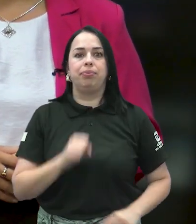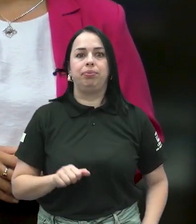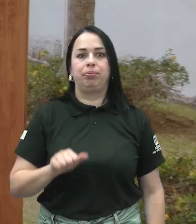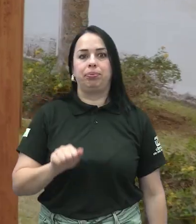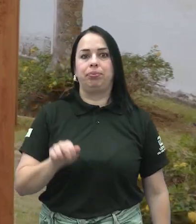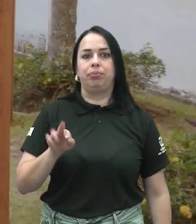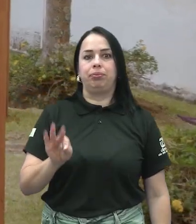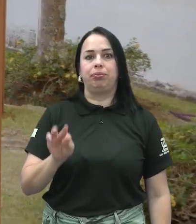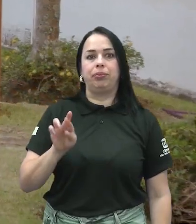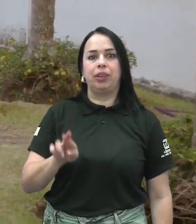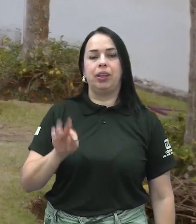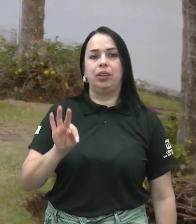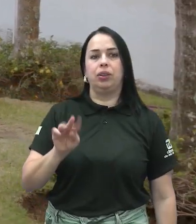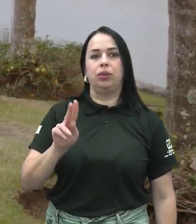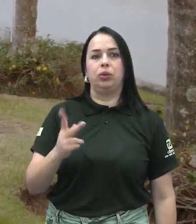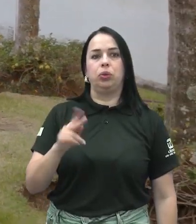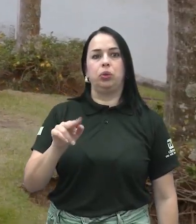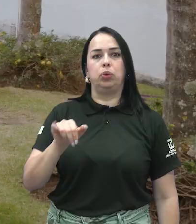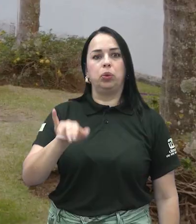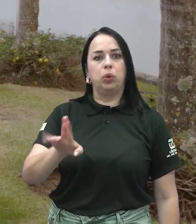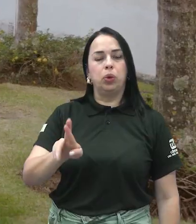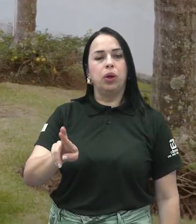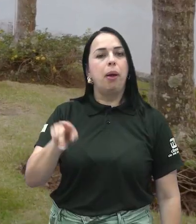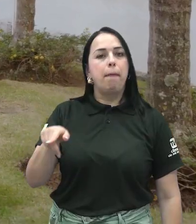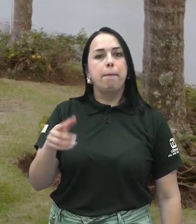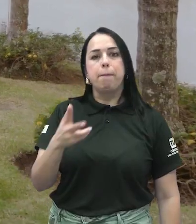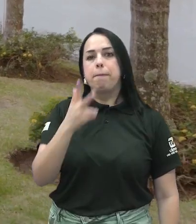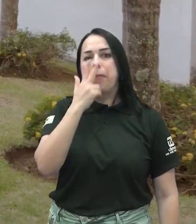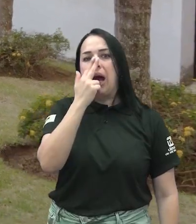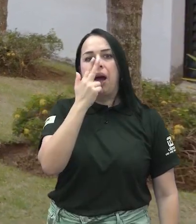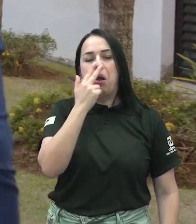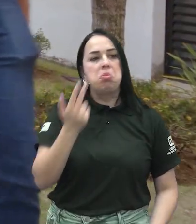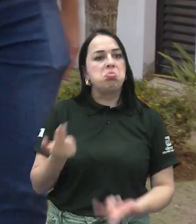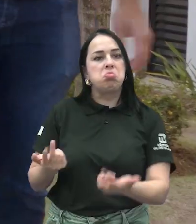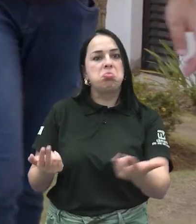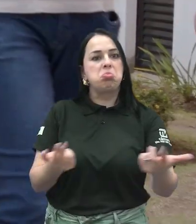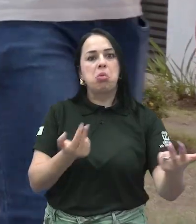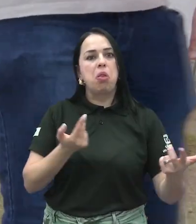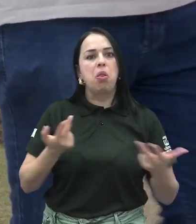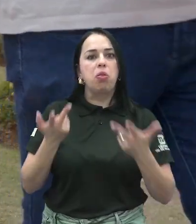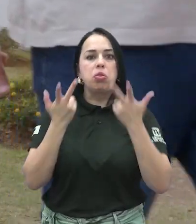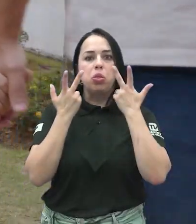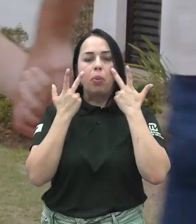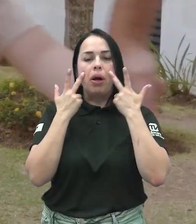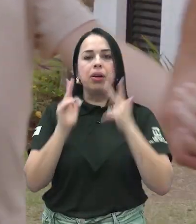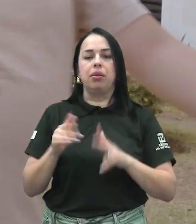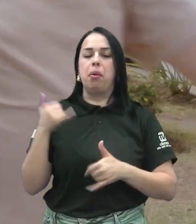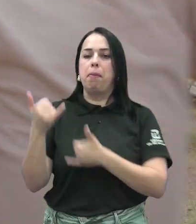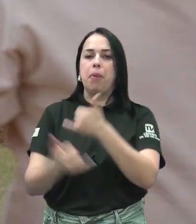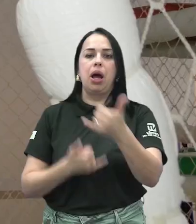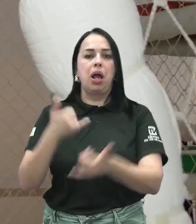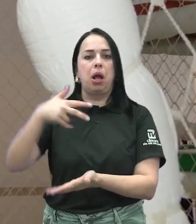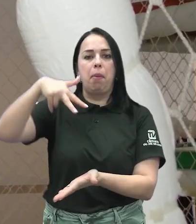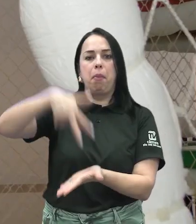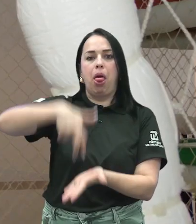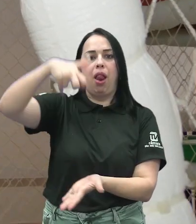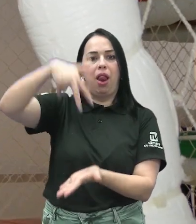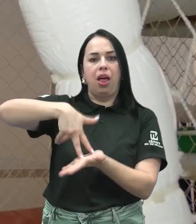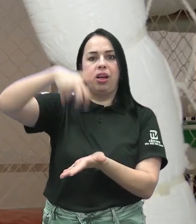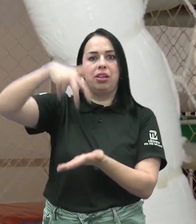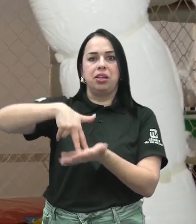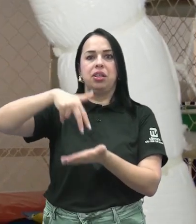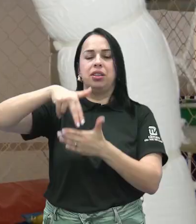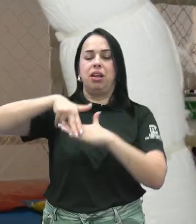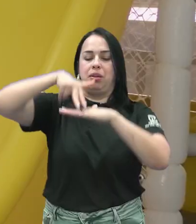doença. Arthur, de 7 anos, parece uma criança como qualquer outra. Brinca na